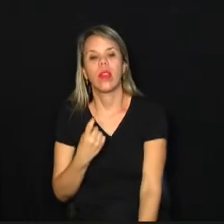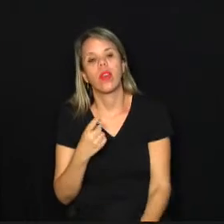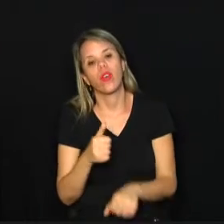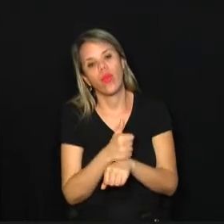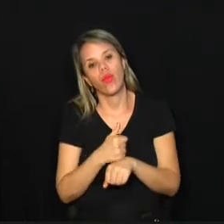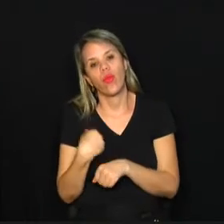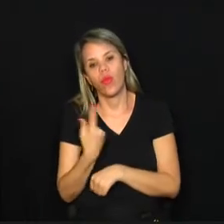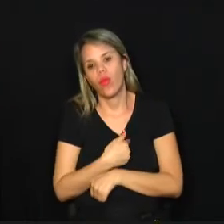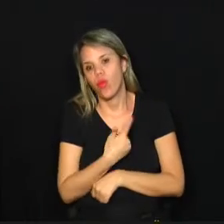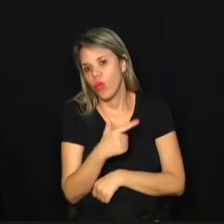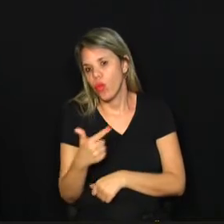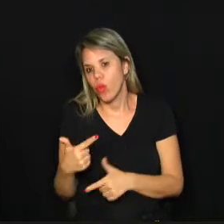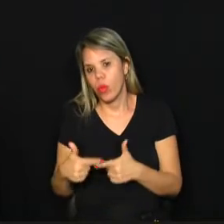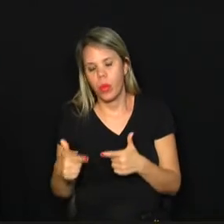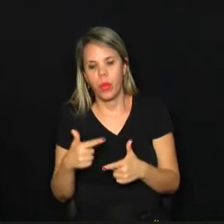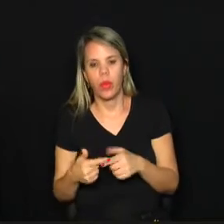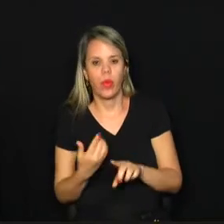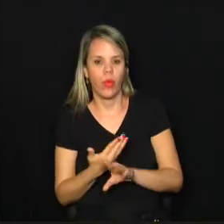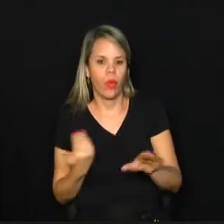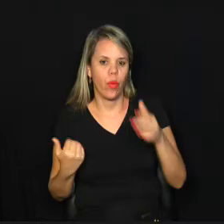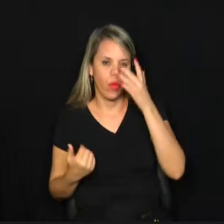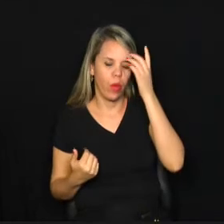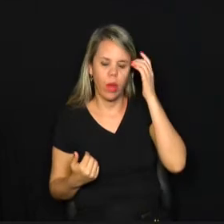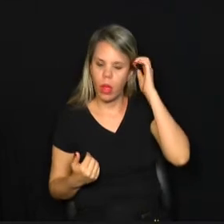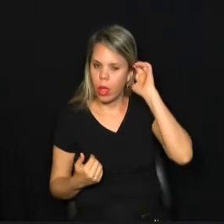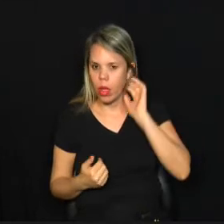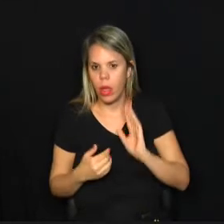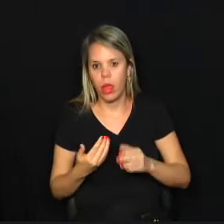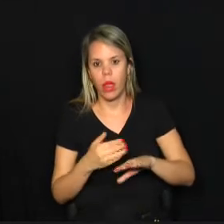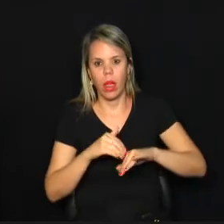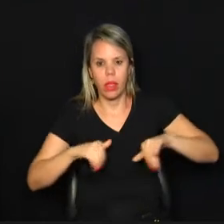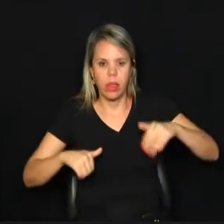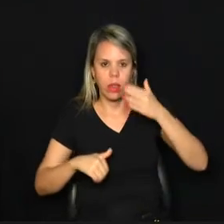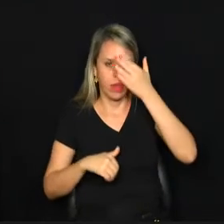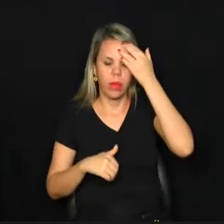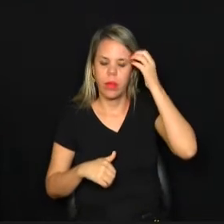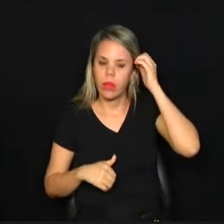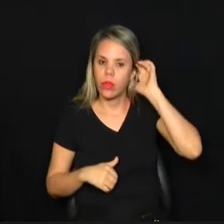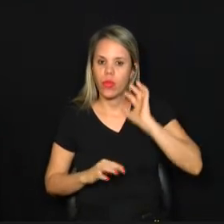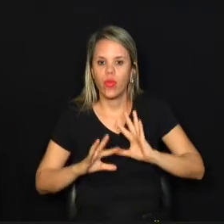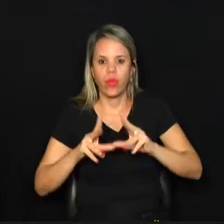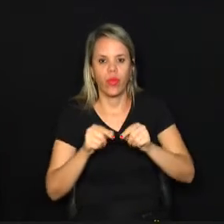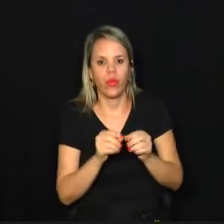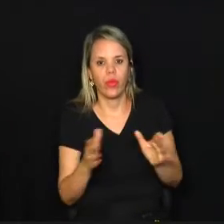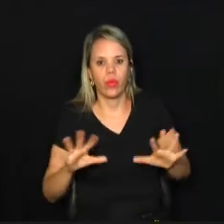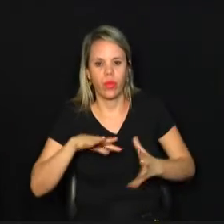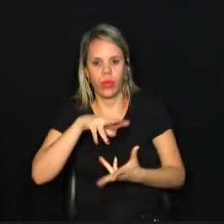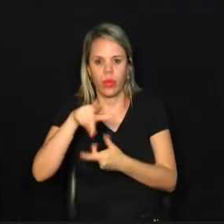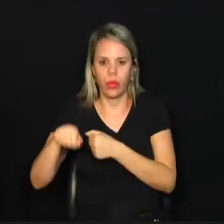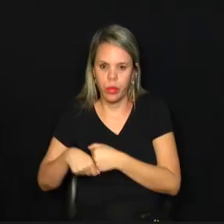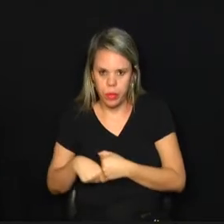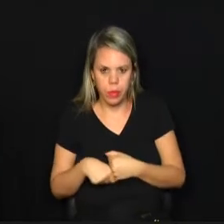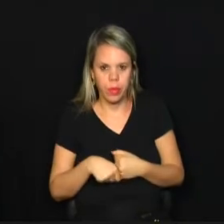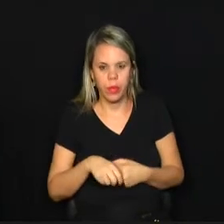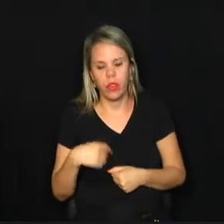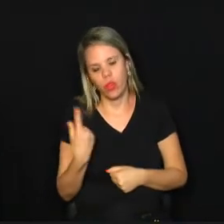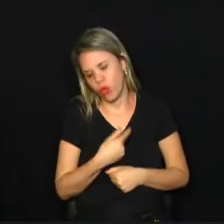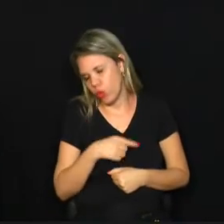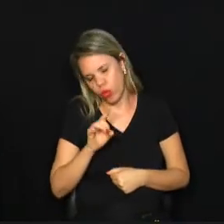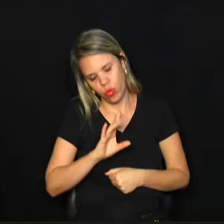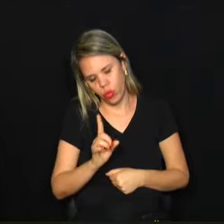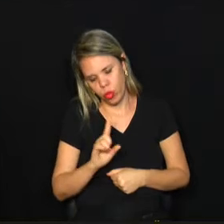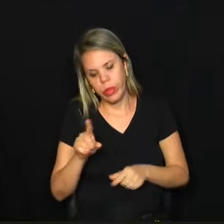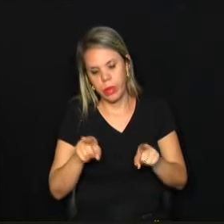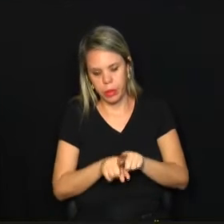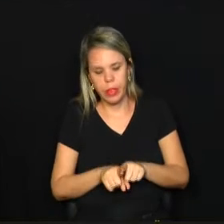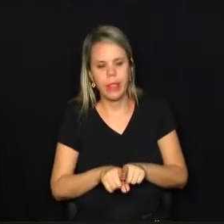em que não teve intervalo de ação nesse período todo, isso o mundo todo, não é exclusividade nossa, mas foi